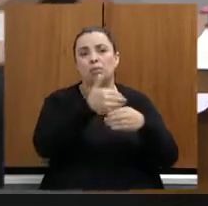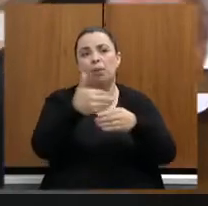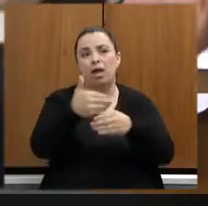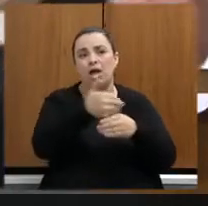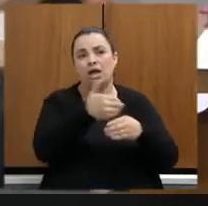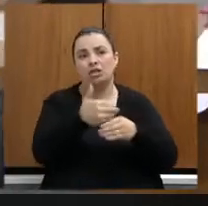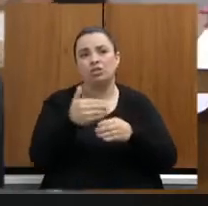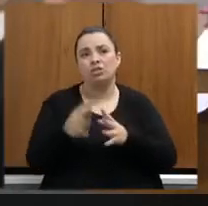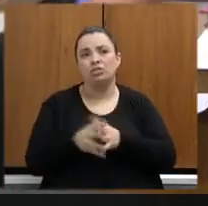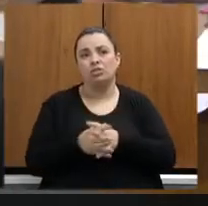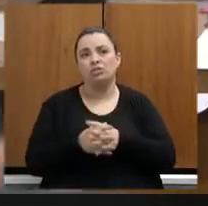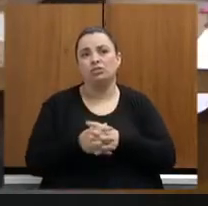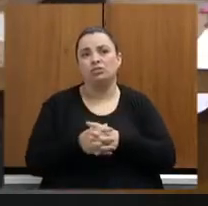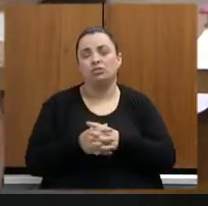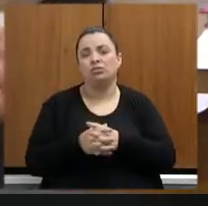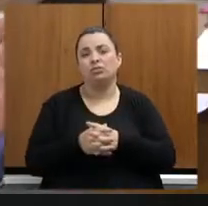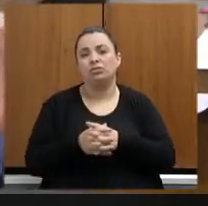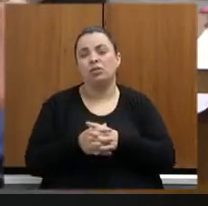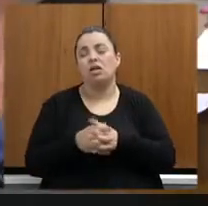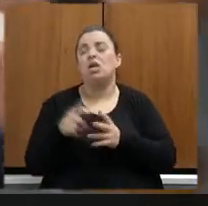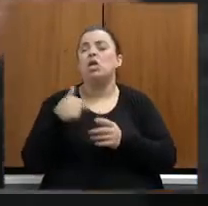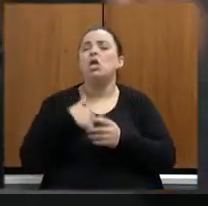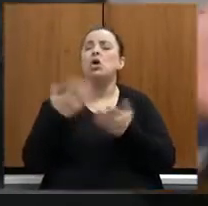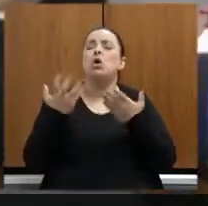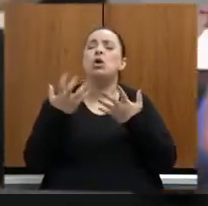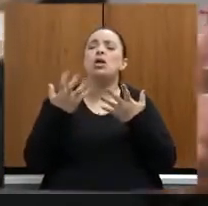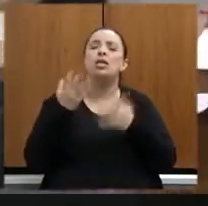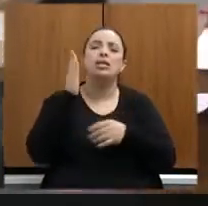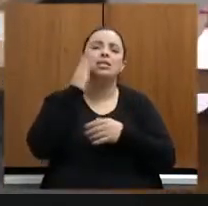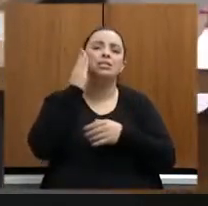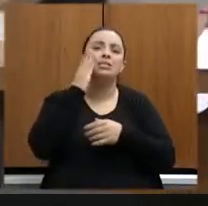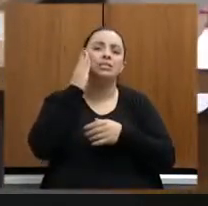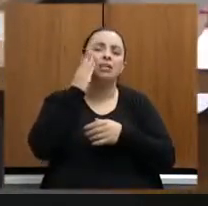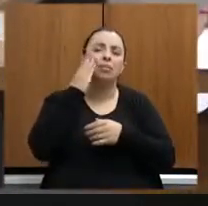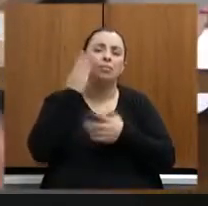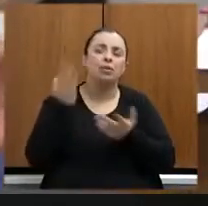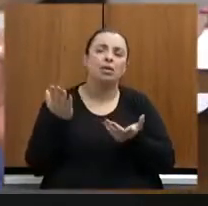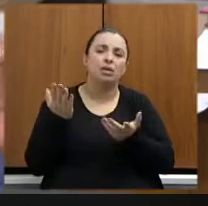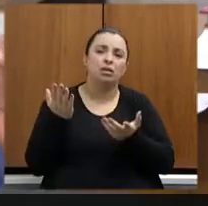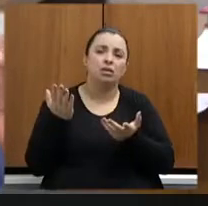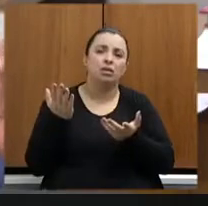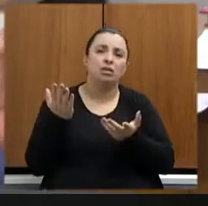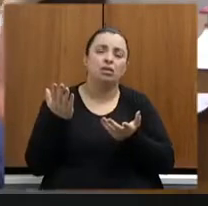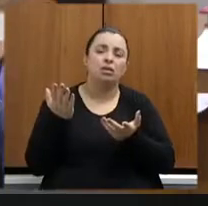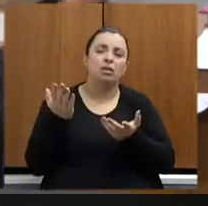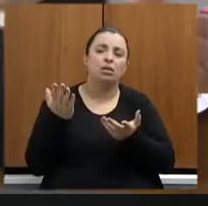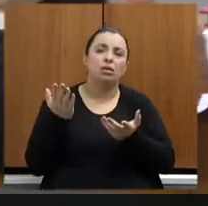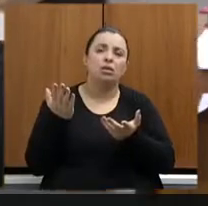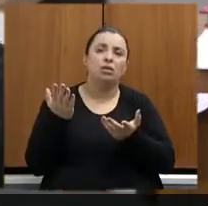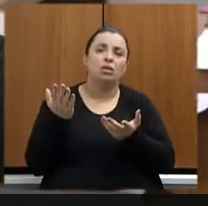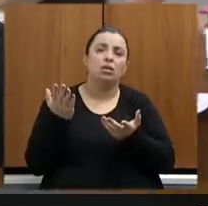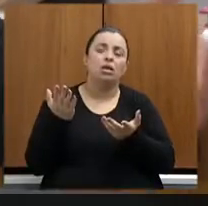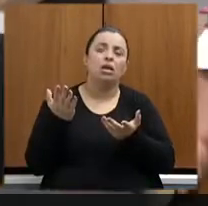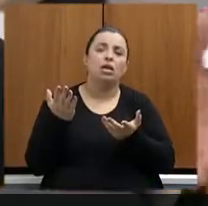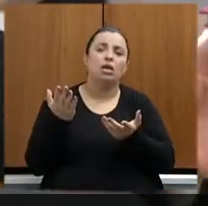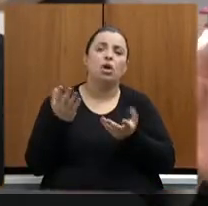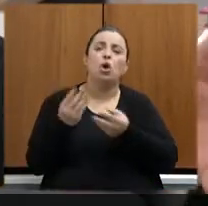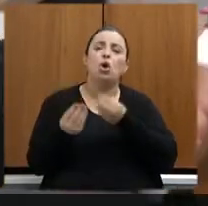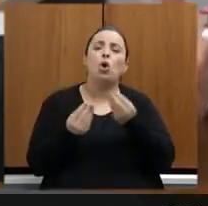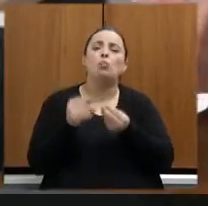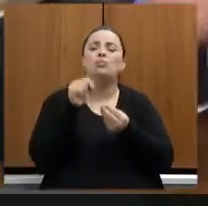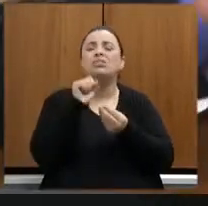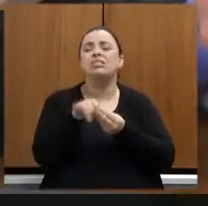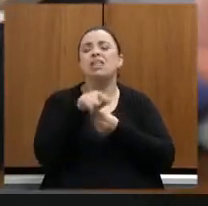gostaria Neto saber sobre reta deve-se com certeza é um trabalho que será continuado para que